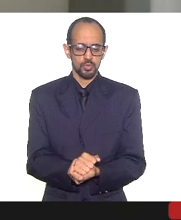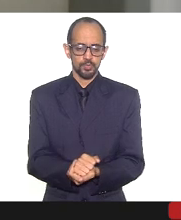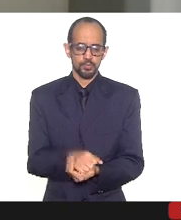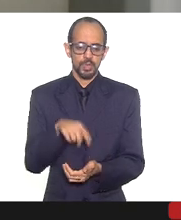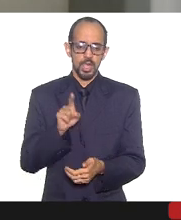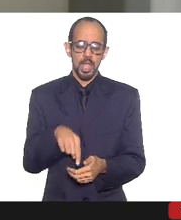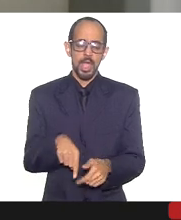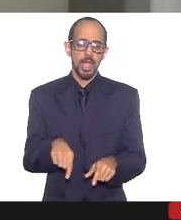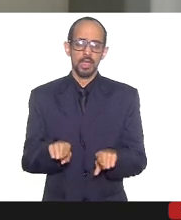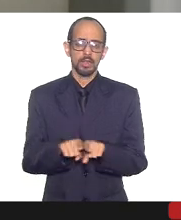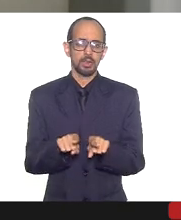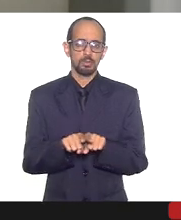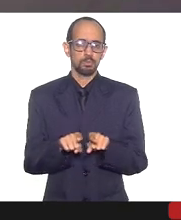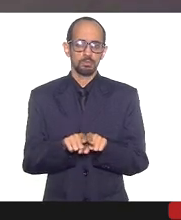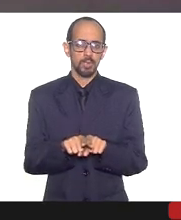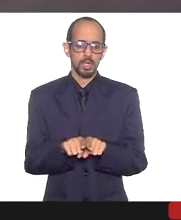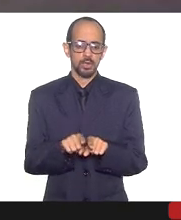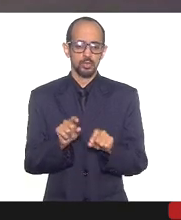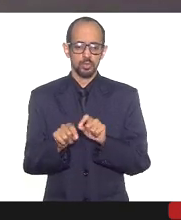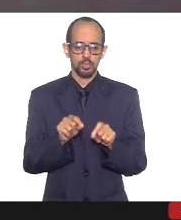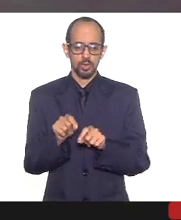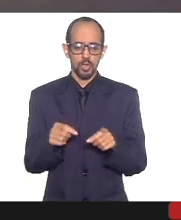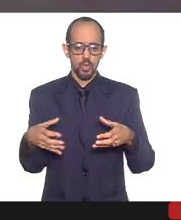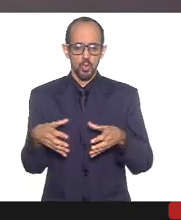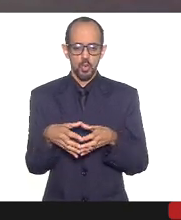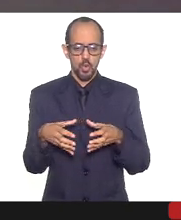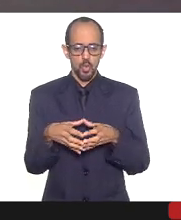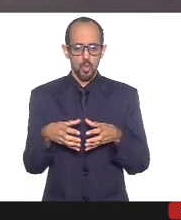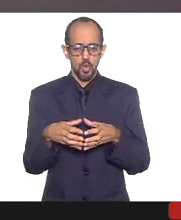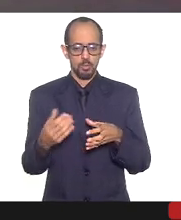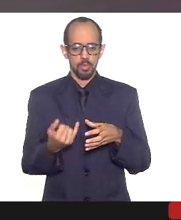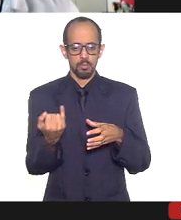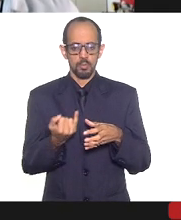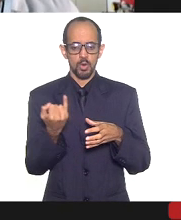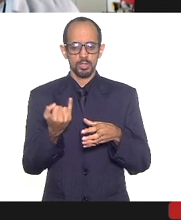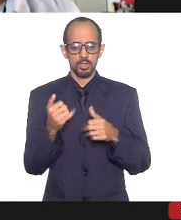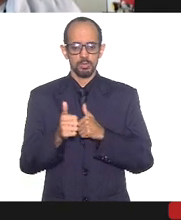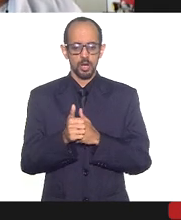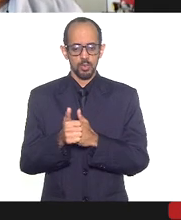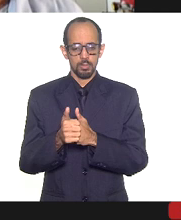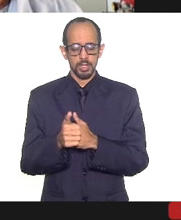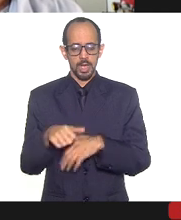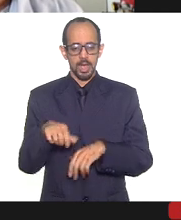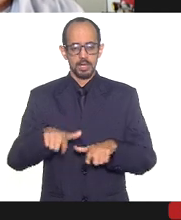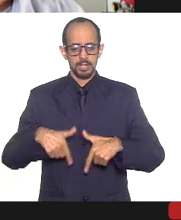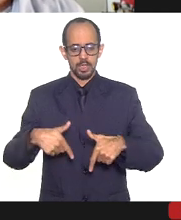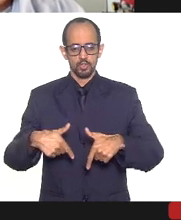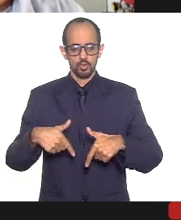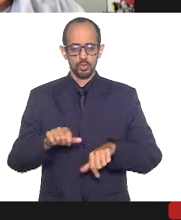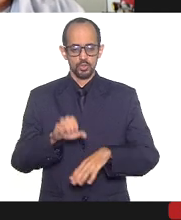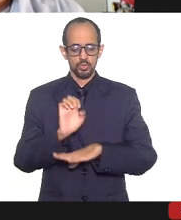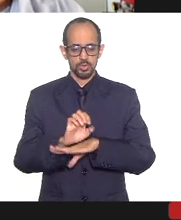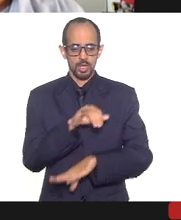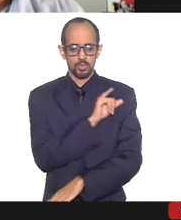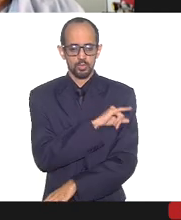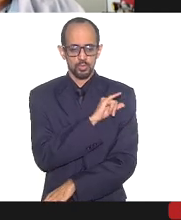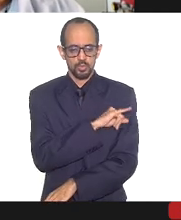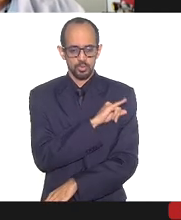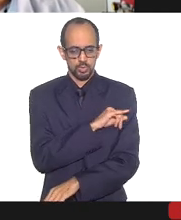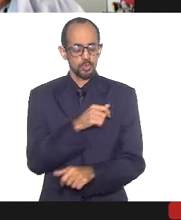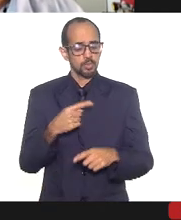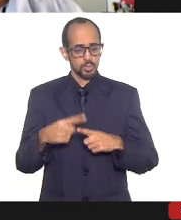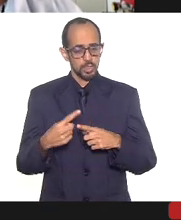colegiado fundamental de acompanhar as ações da educação do Estado do Rio de Janeiro para que tenhamos aqui um projeto de Estado para a